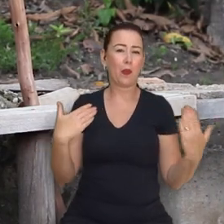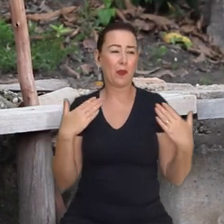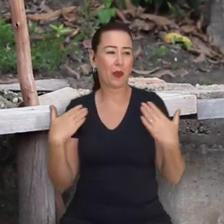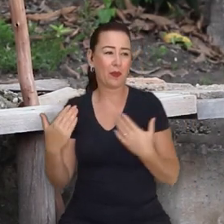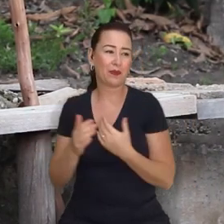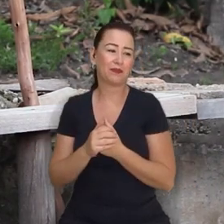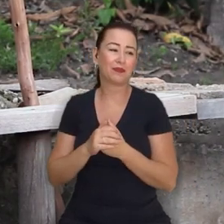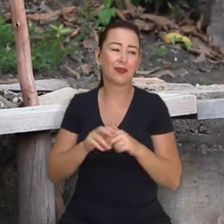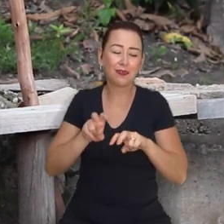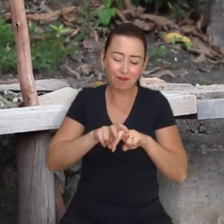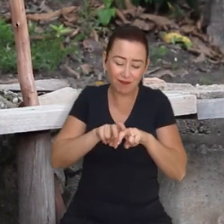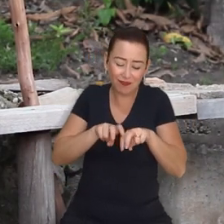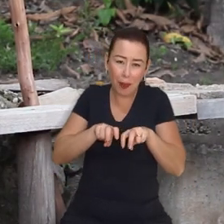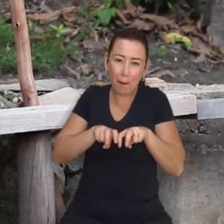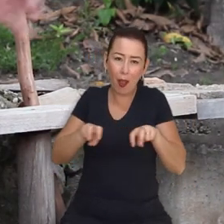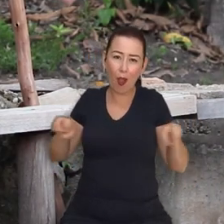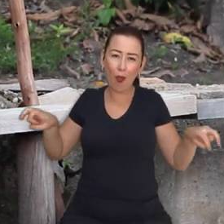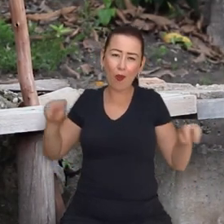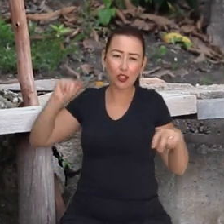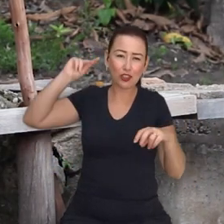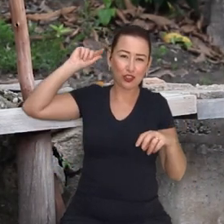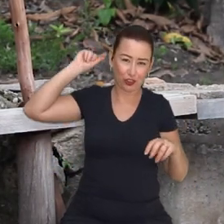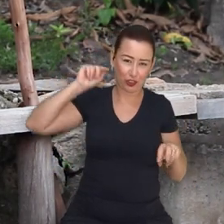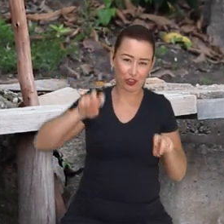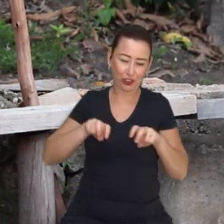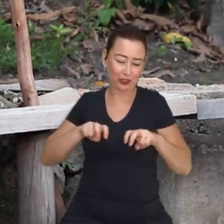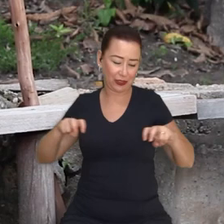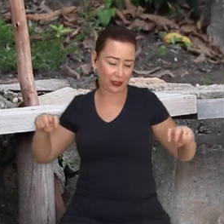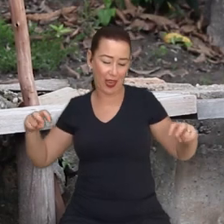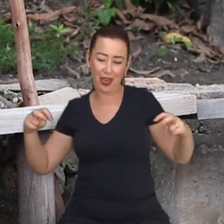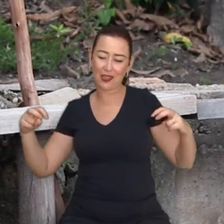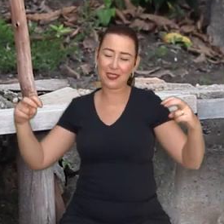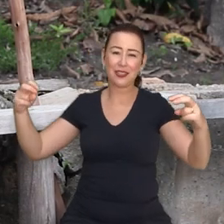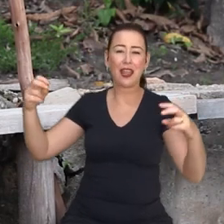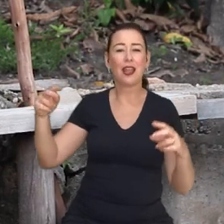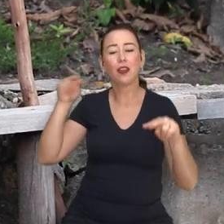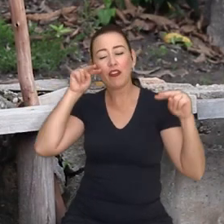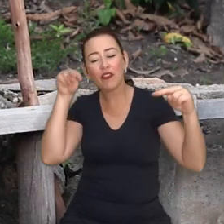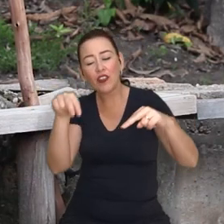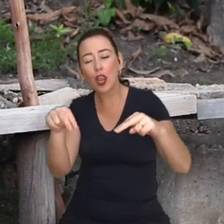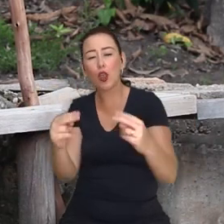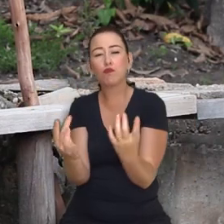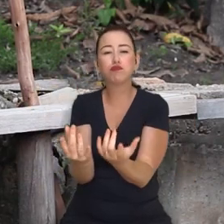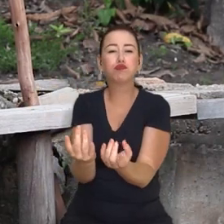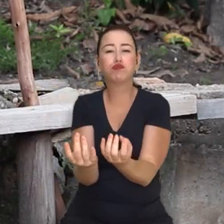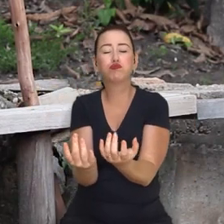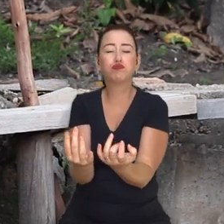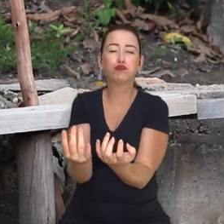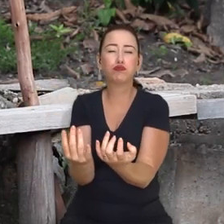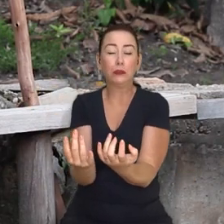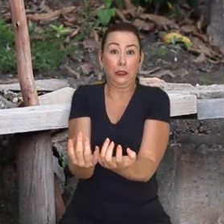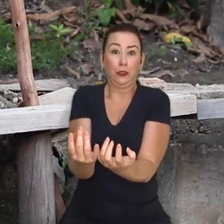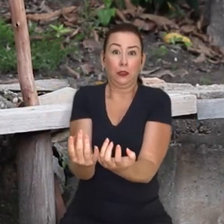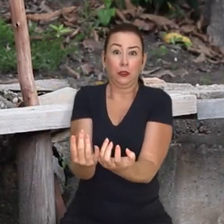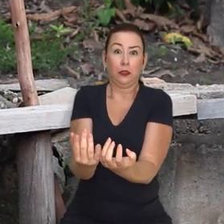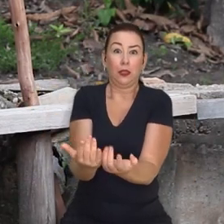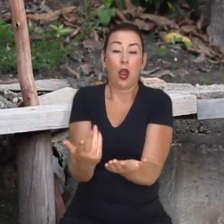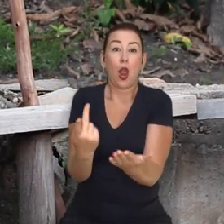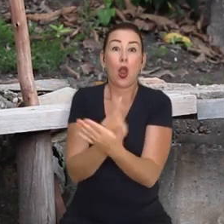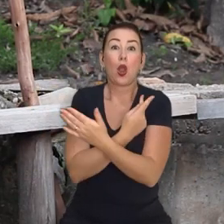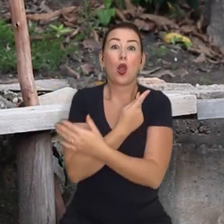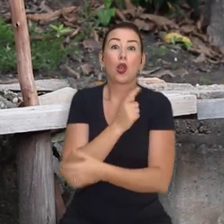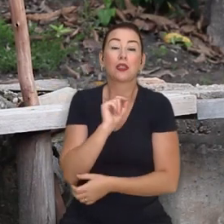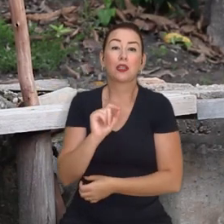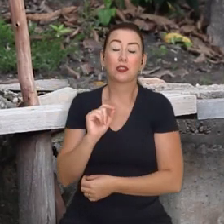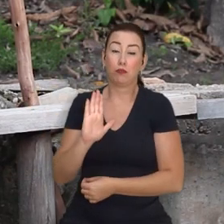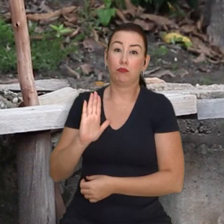E aquela povoada, aqueles bancão antigo, o povo tudo sentado ao redor lá desse fogo. Com um pouco ela assustou que